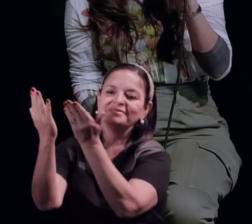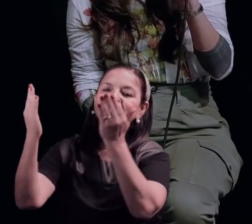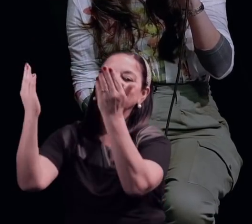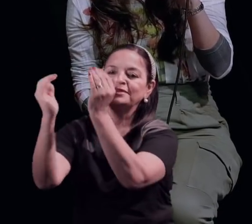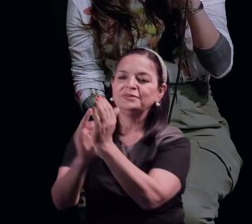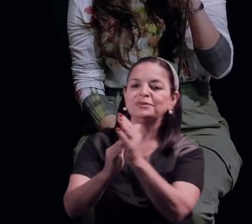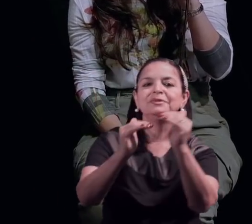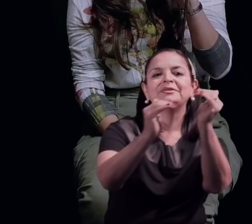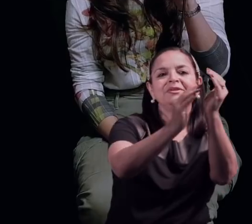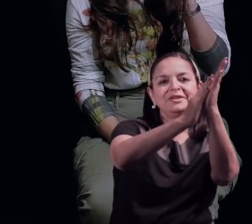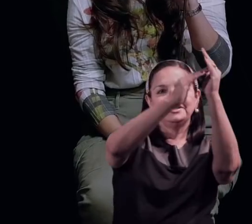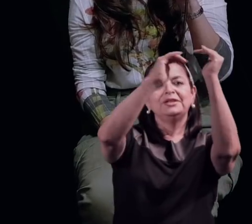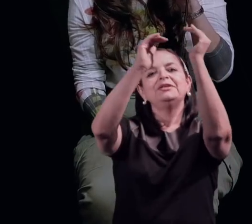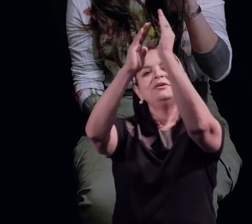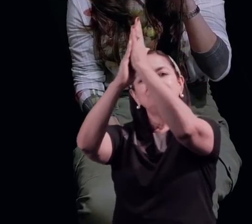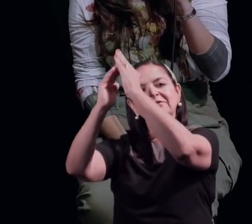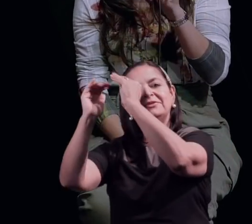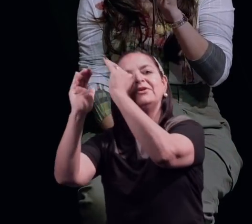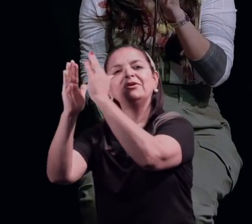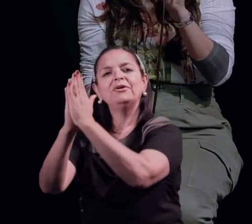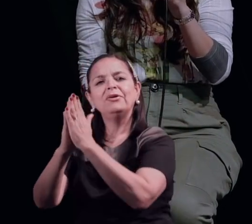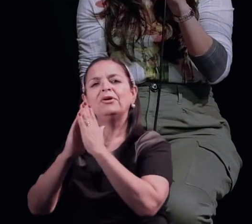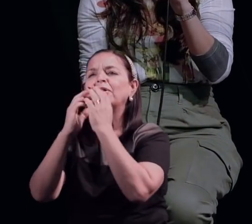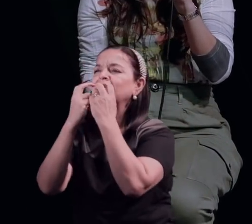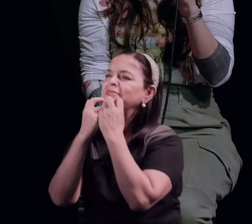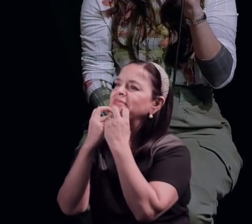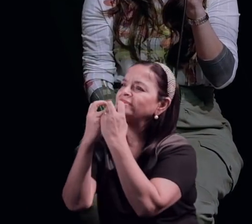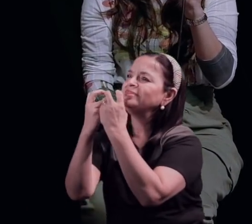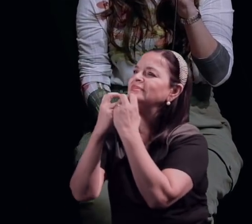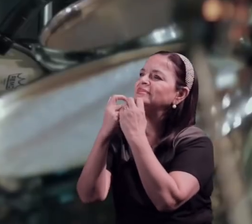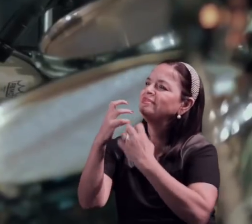teus louvores, súplicas e